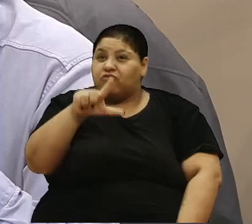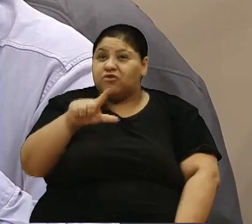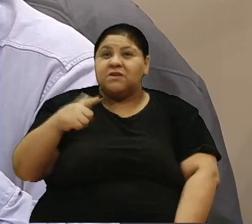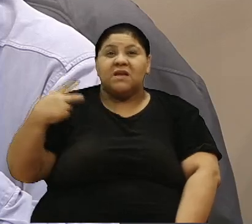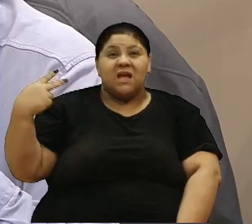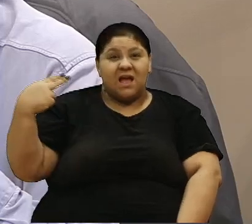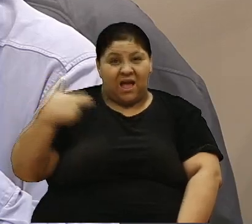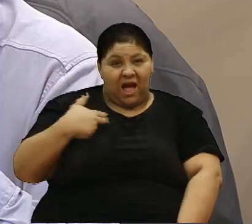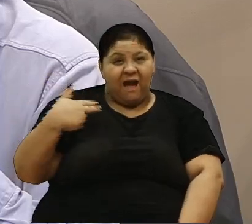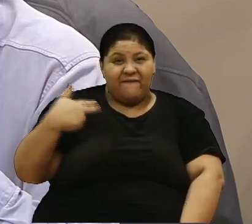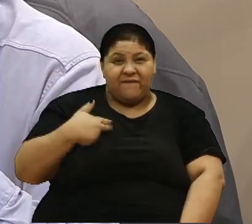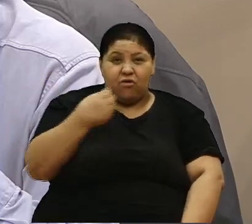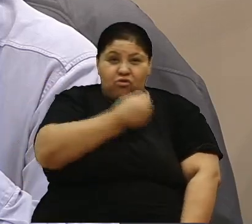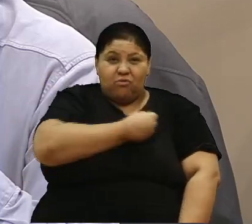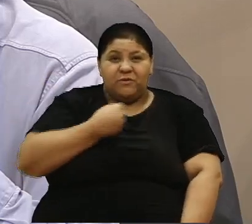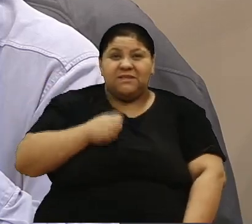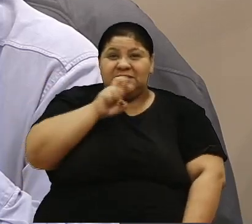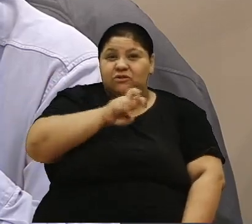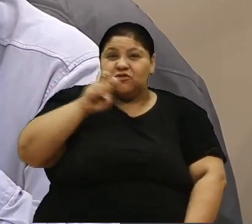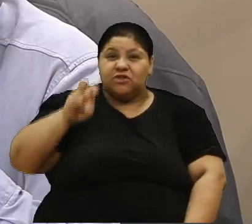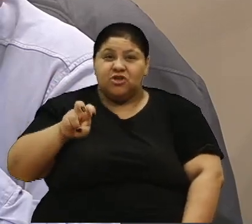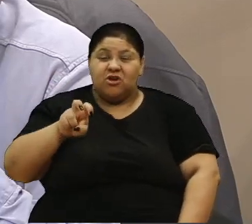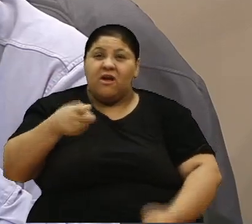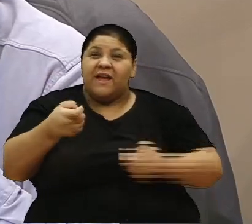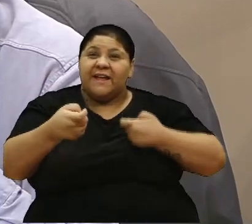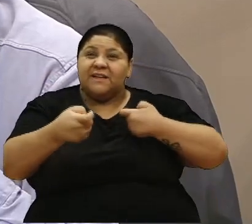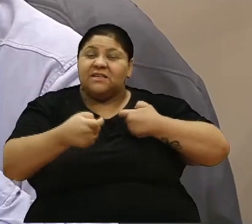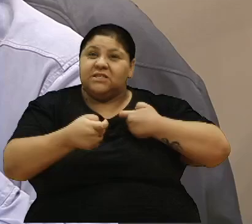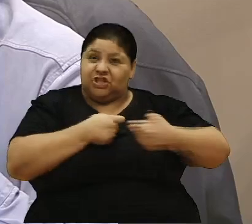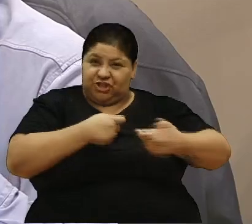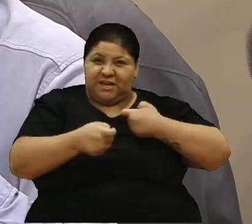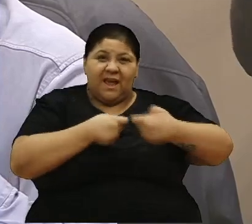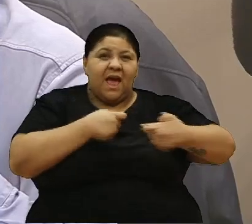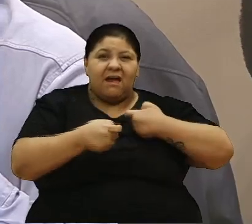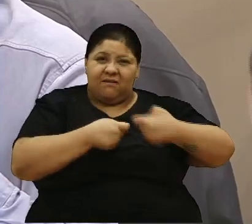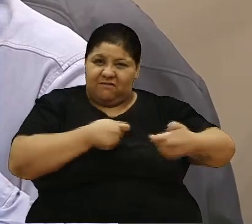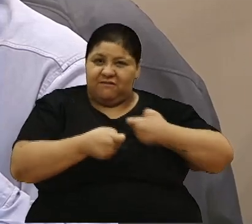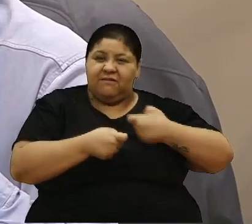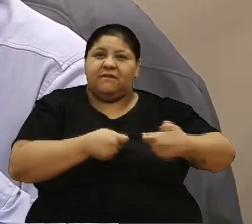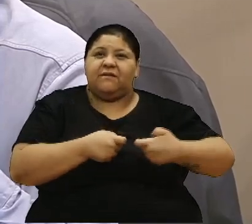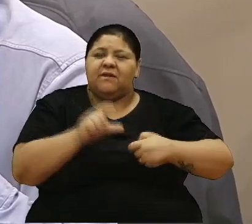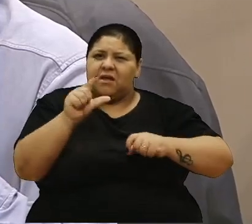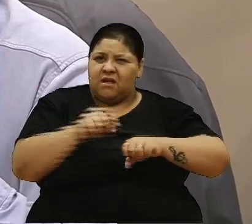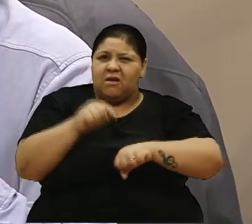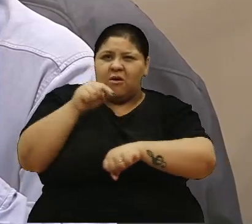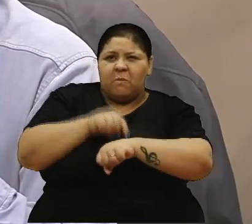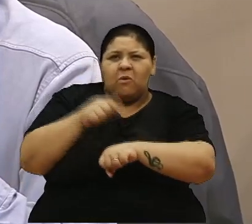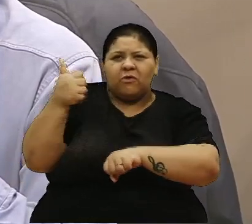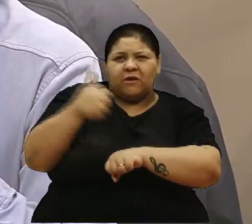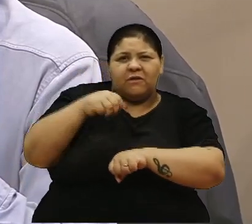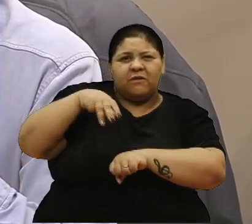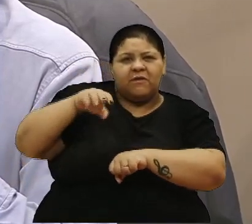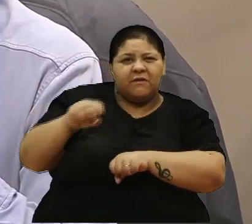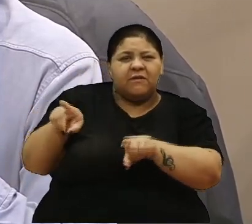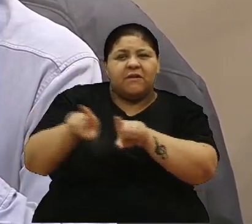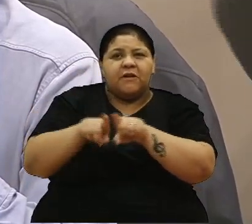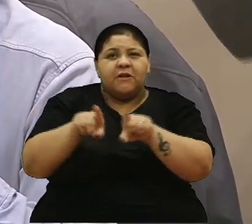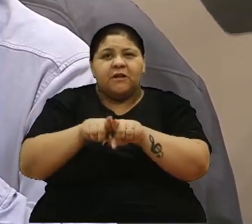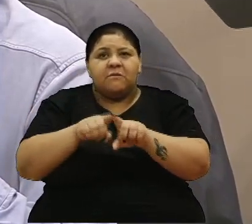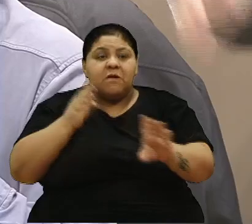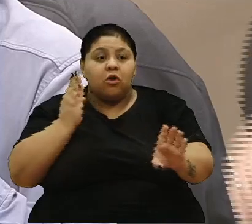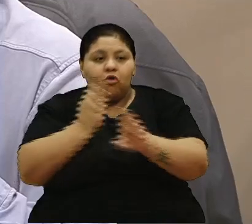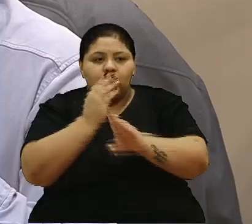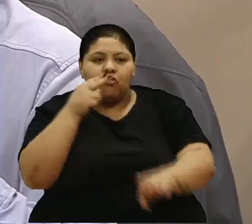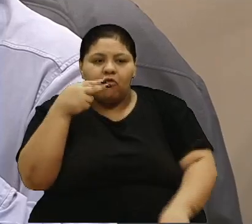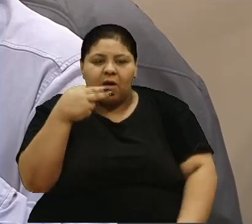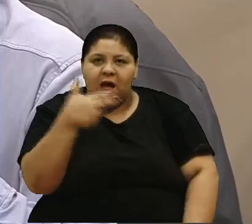calibre 5,56, que é arma de guerra. O 4º Batalhão de Choque pega muita arma assim. Há pouco tempo, no 1º de maio, também pegou arma que a gente nunca vai